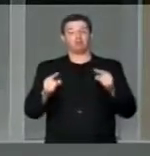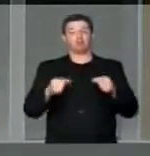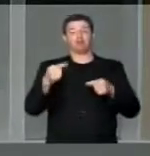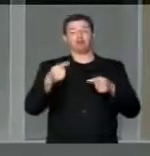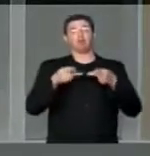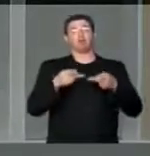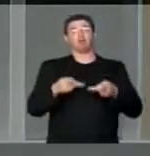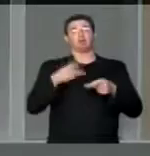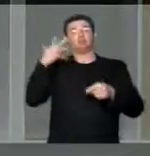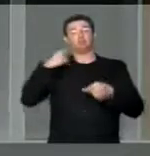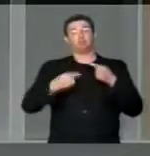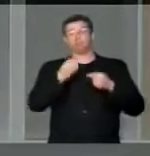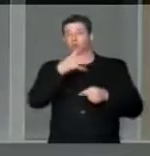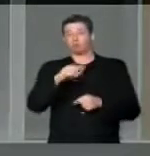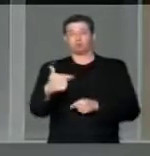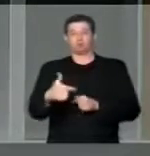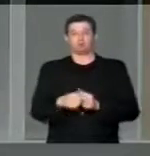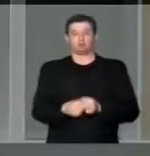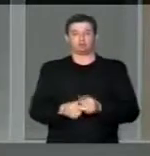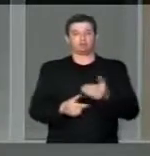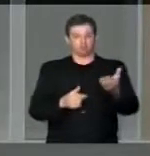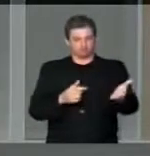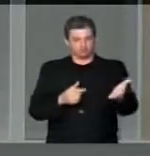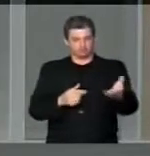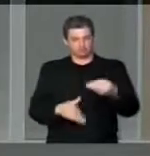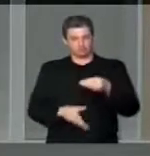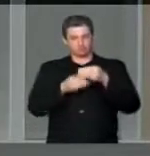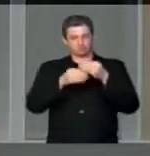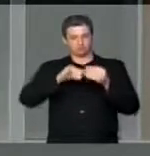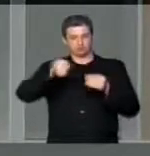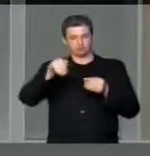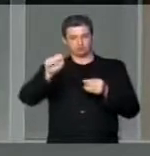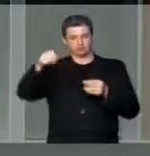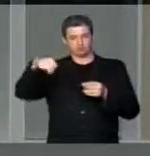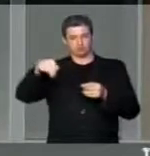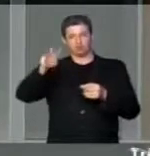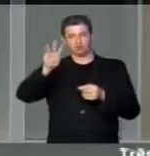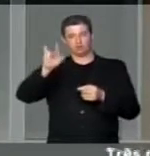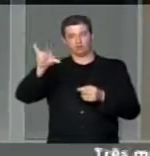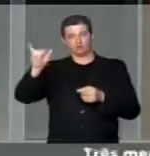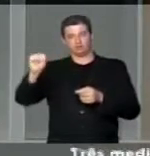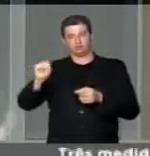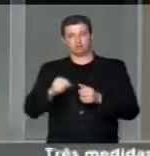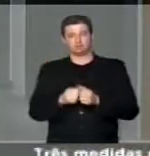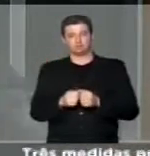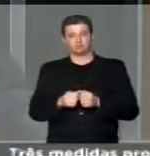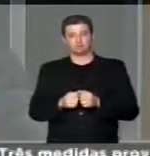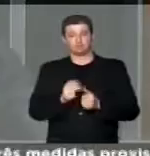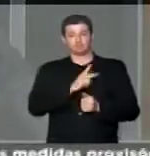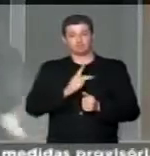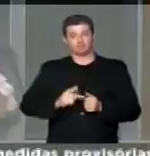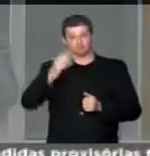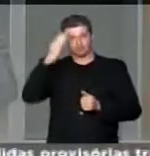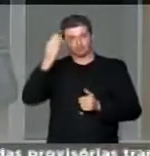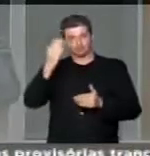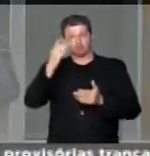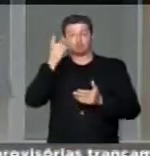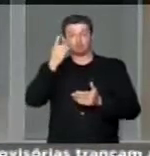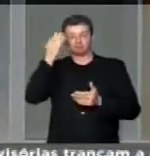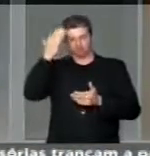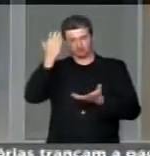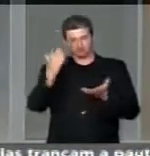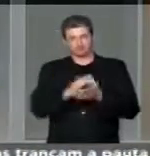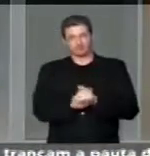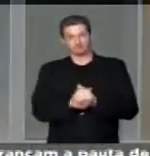de projeto político e econômico. Uma palavra aí ao Jean Willis, depois ao Marcon. Muito obrigado, deputado Ivan Valente. Eu vou ser bem